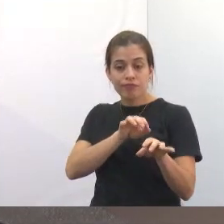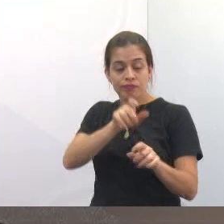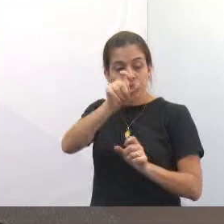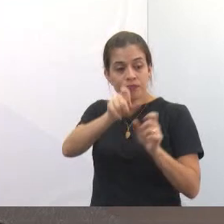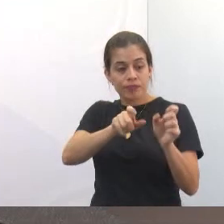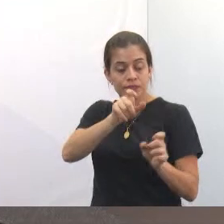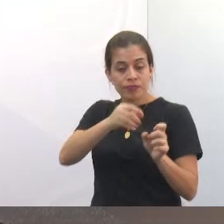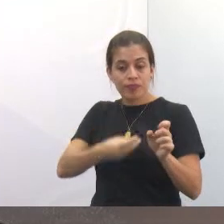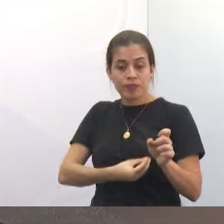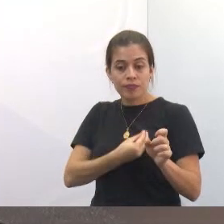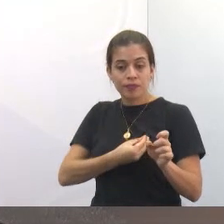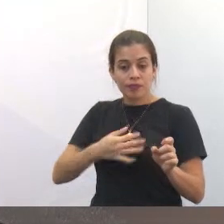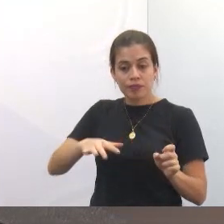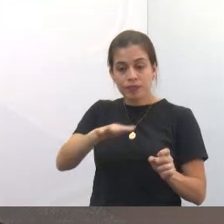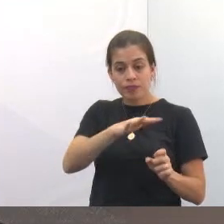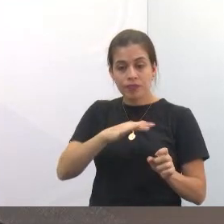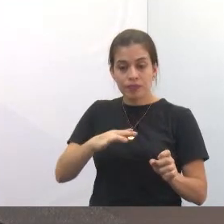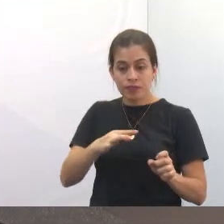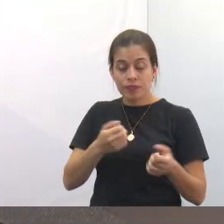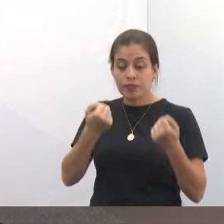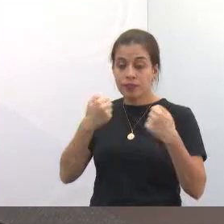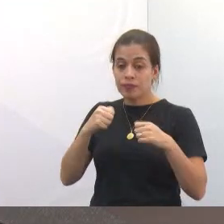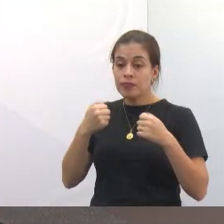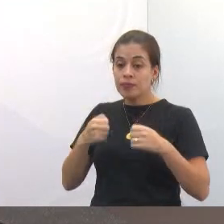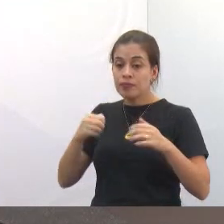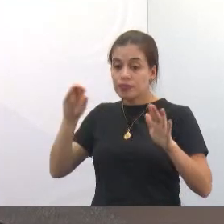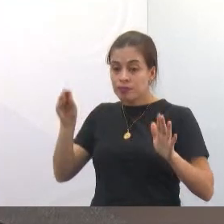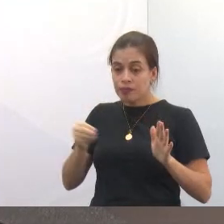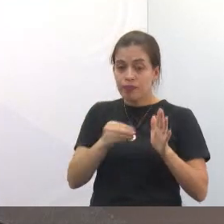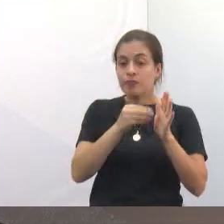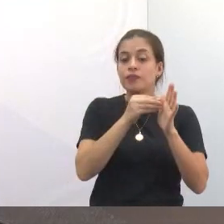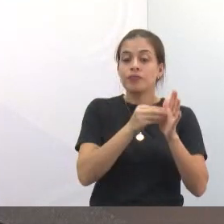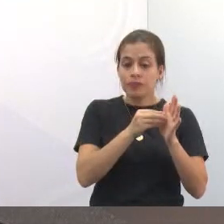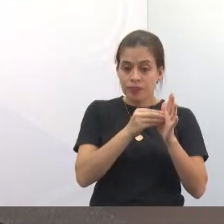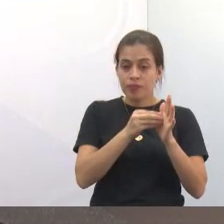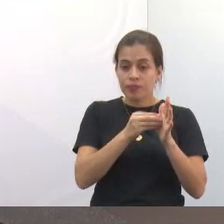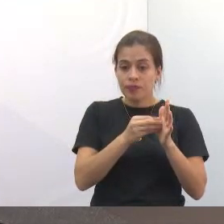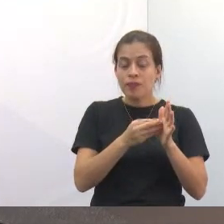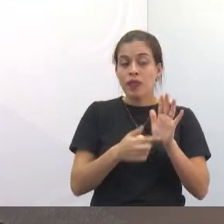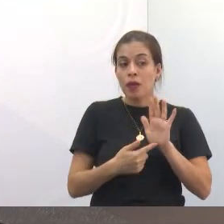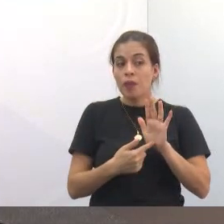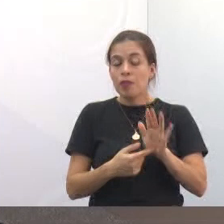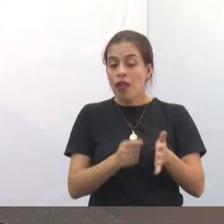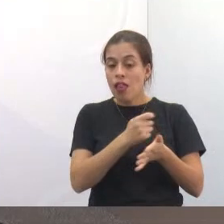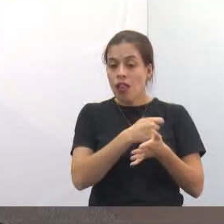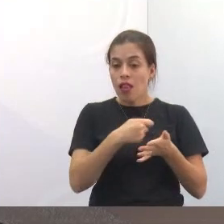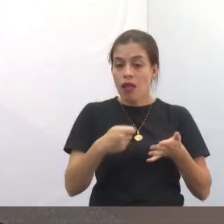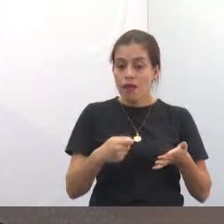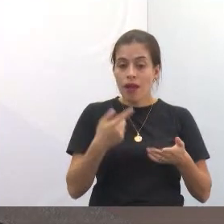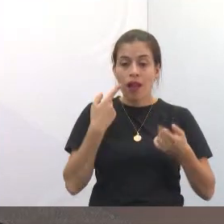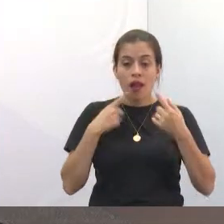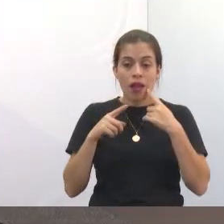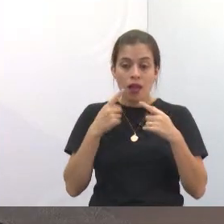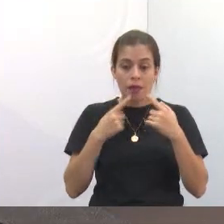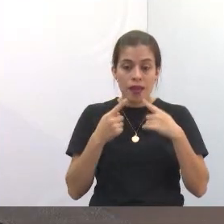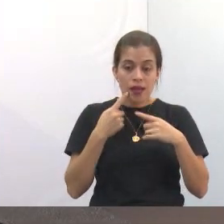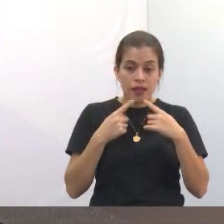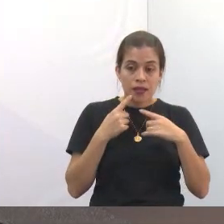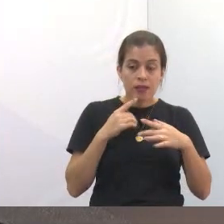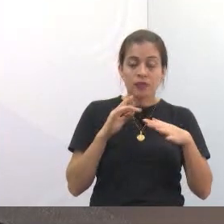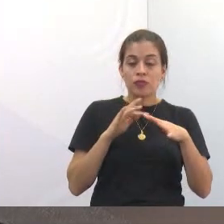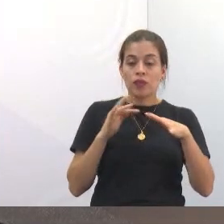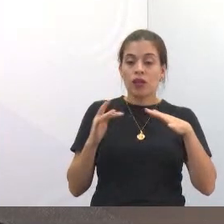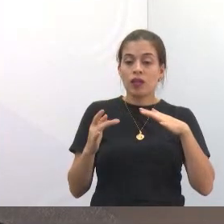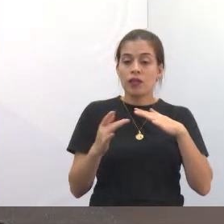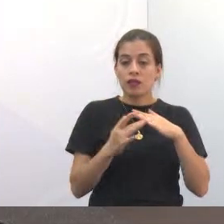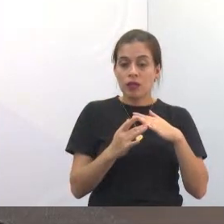para registrarem suas reclamações em nossos canais de comunicação, pois somente assim teremos